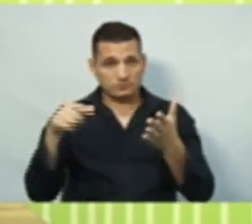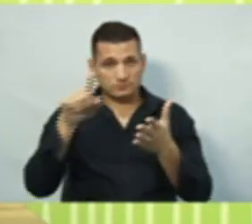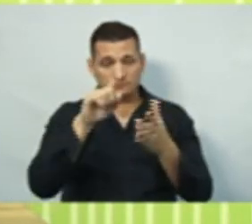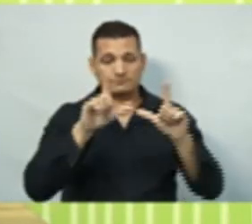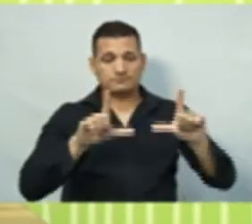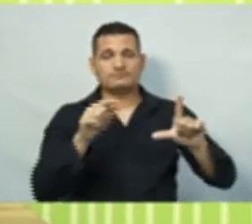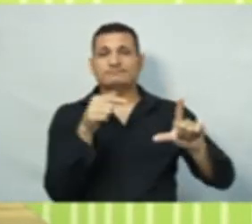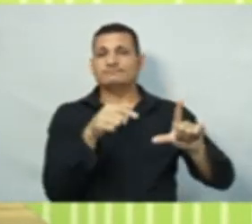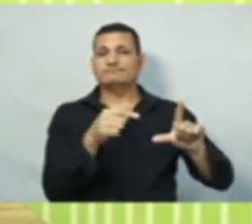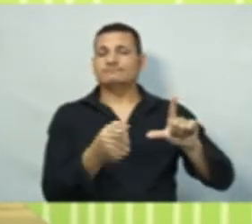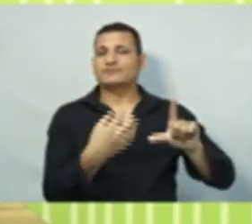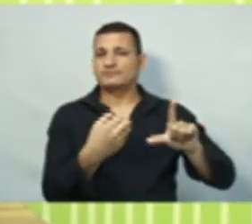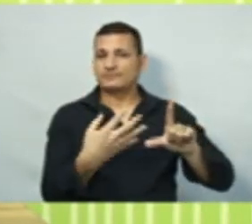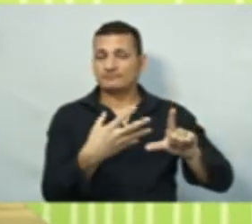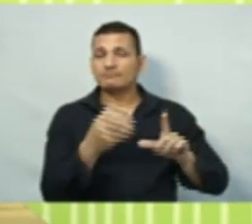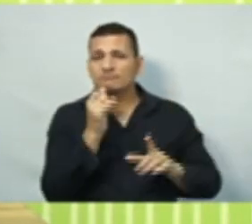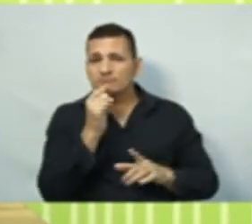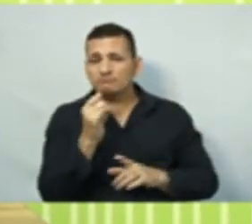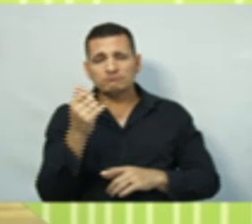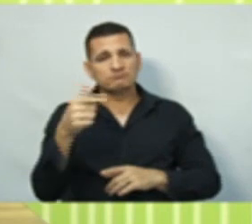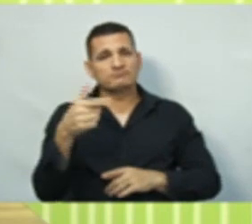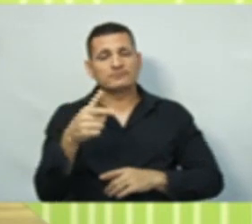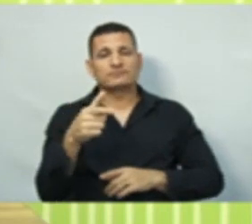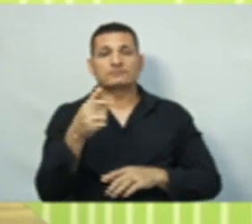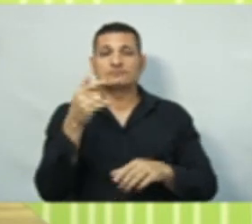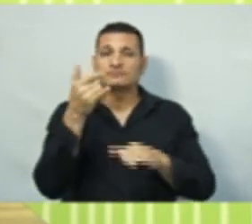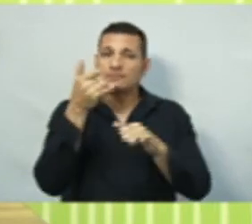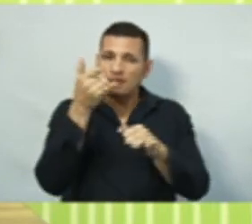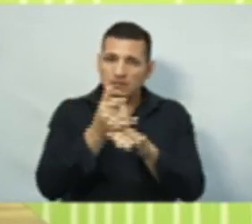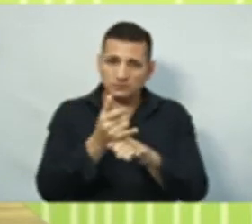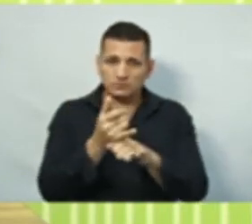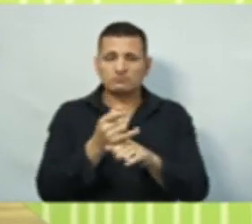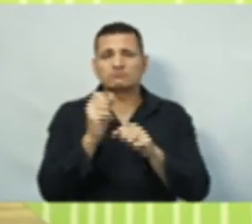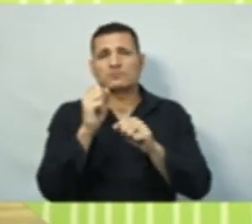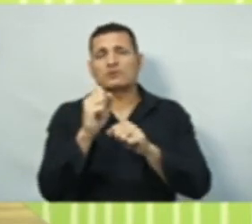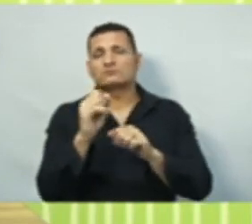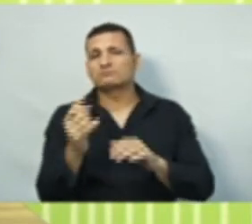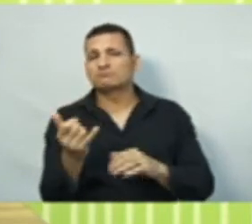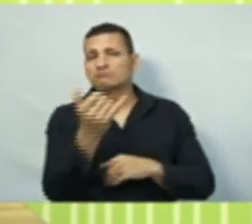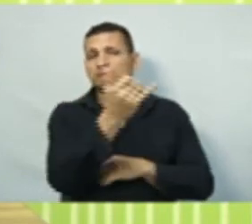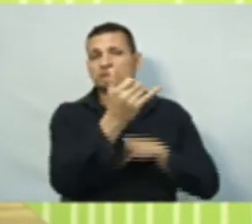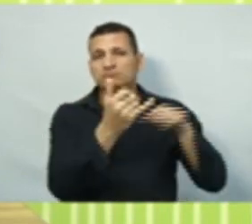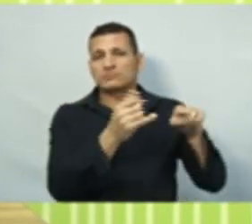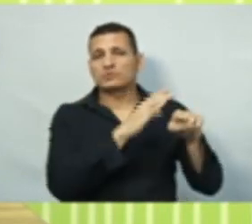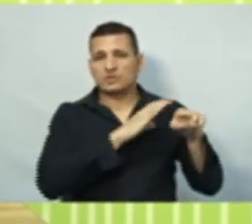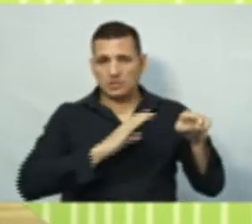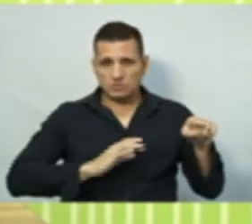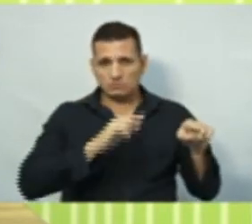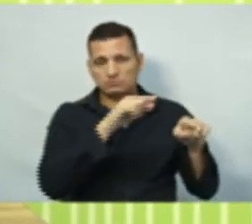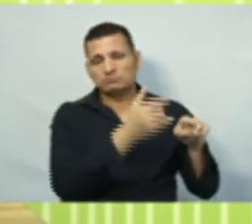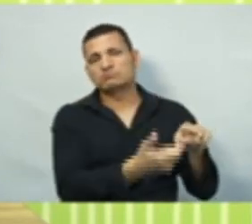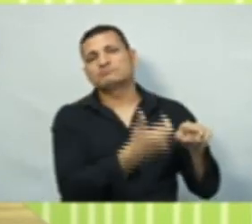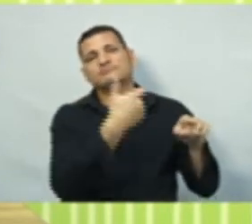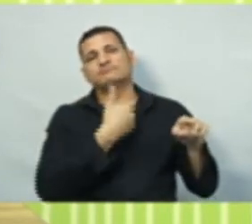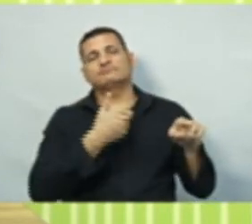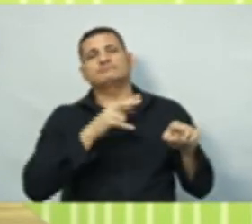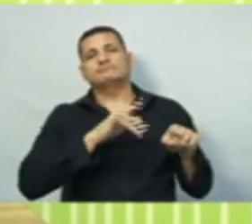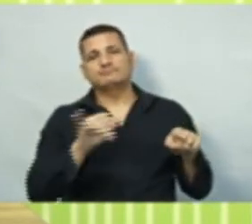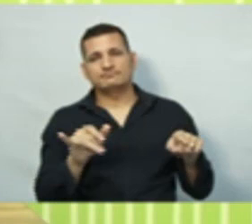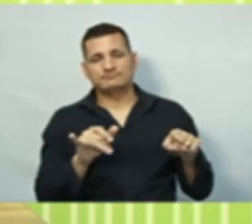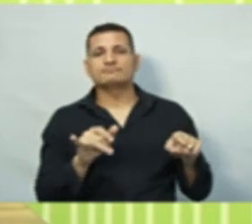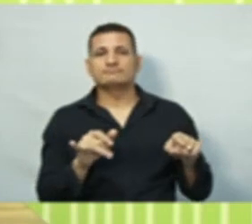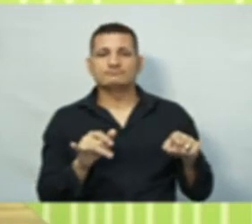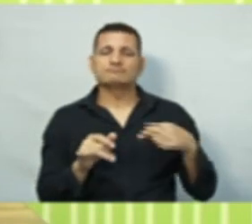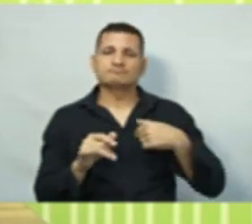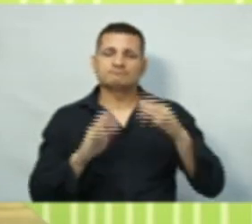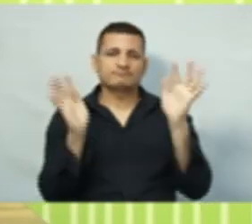chat. Para aqueles que não têm acesso à internet, encaminha para o coordenador para ele encaminhar para mim essa resposta. Eu vou